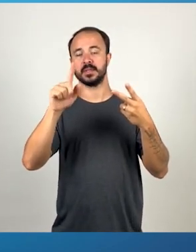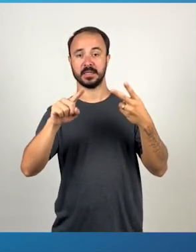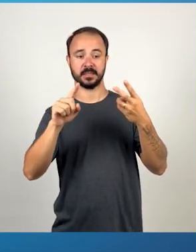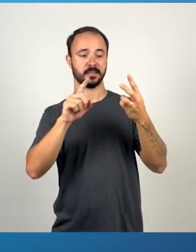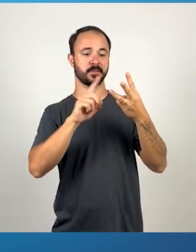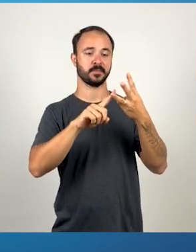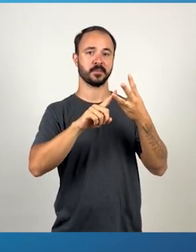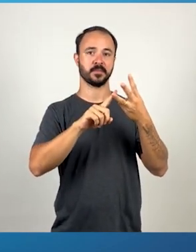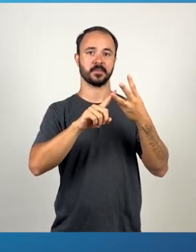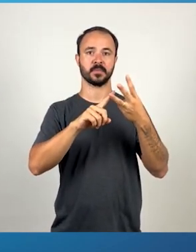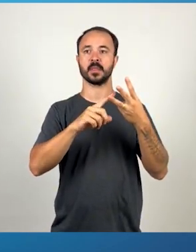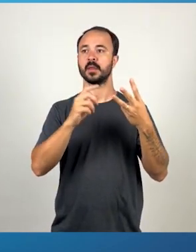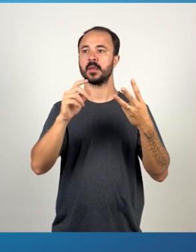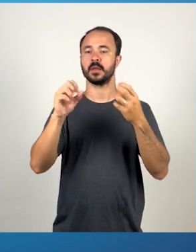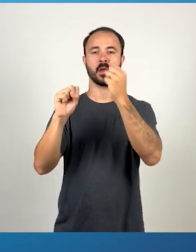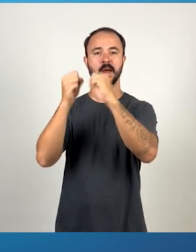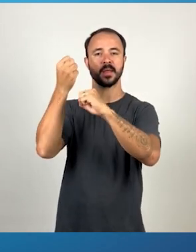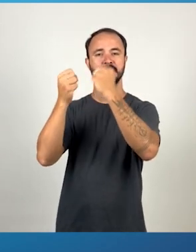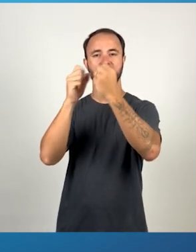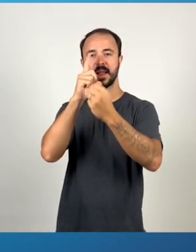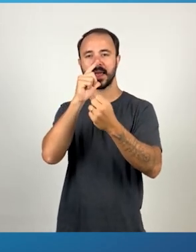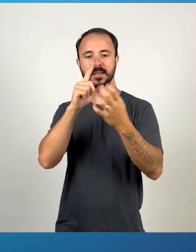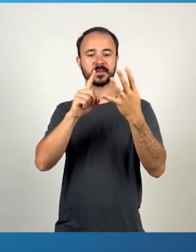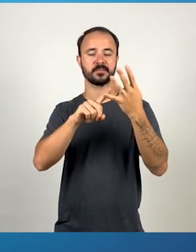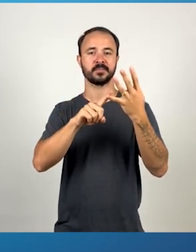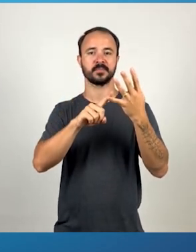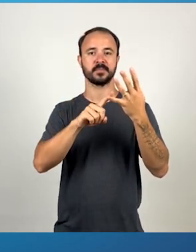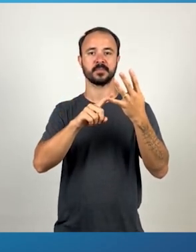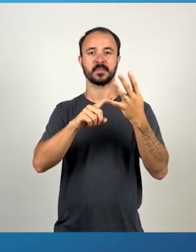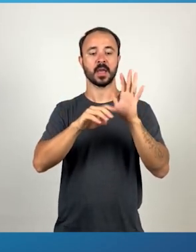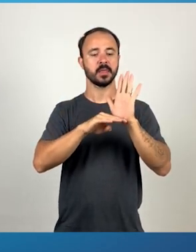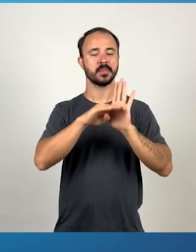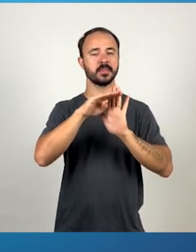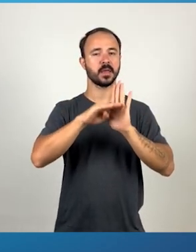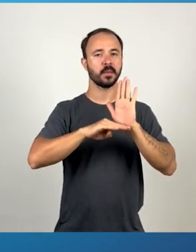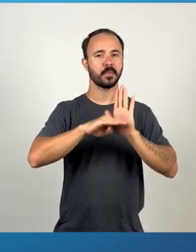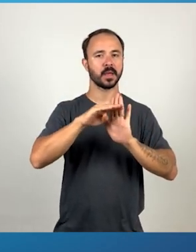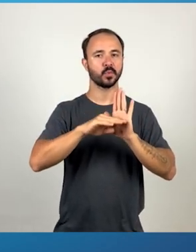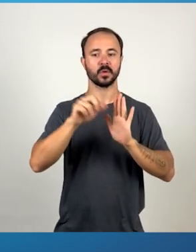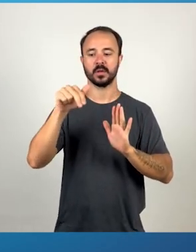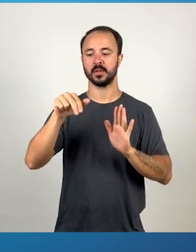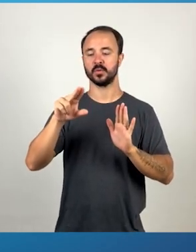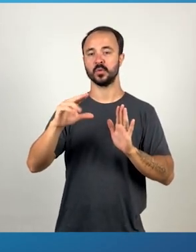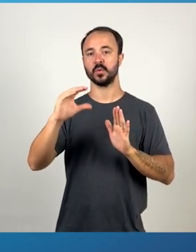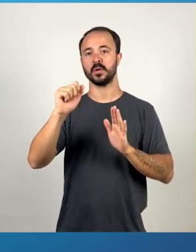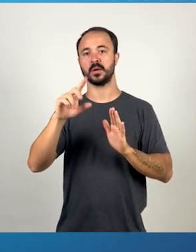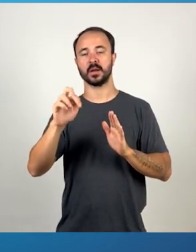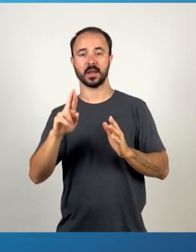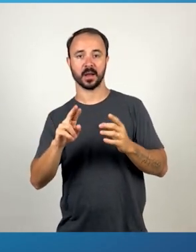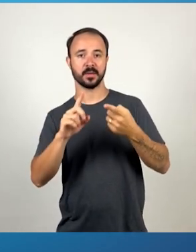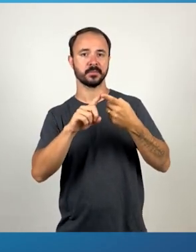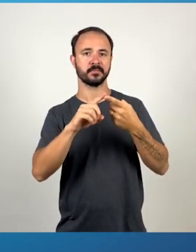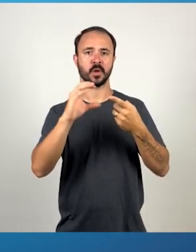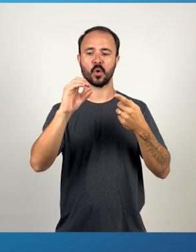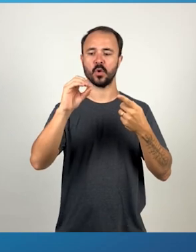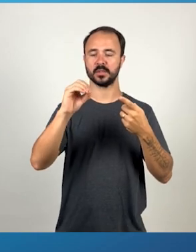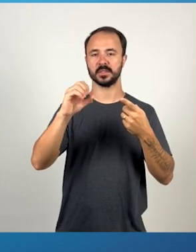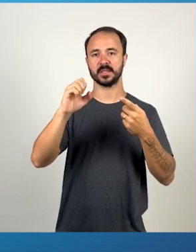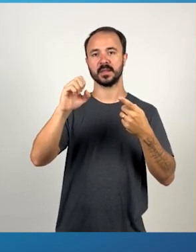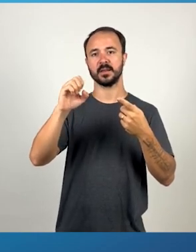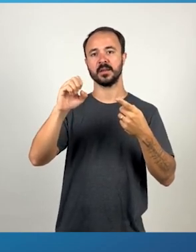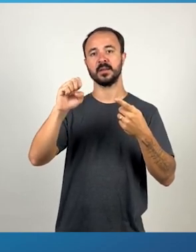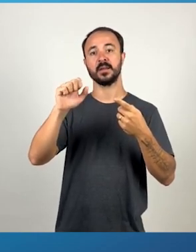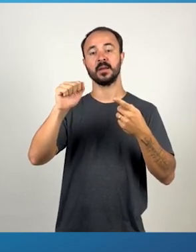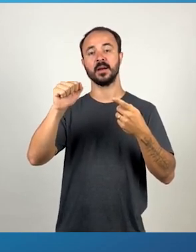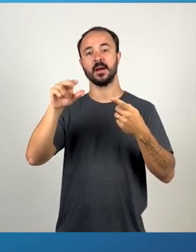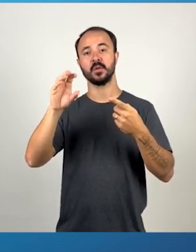C, hidroelétrica. A letra D, termonuclear. E a letra E, oceanográfica. Então, de acordo com